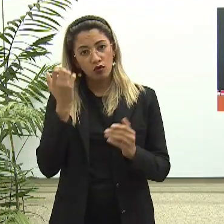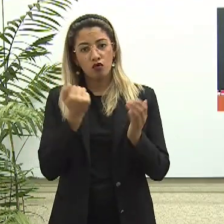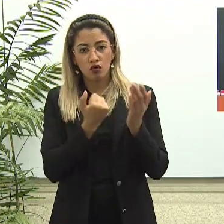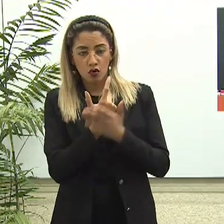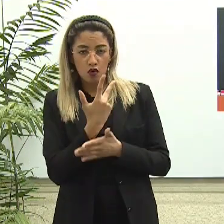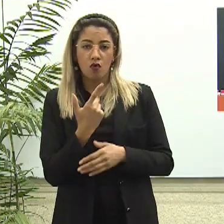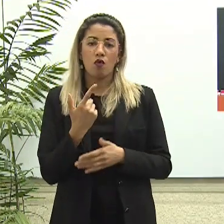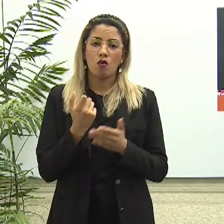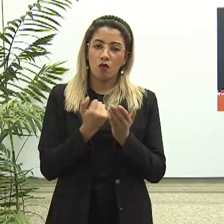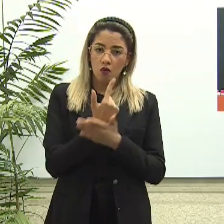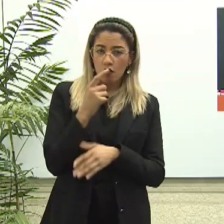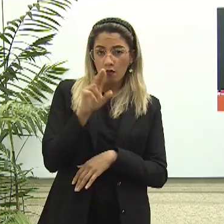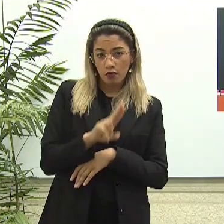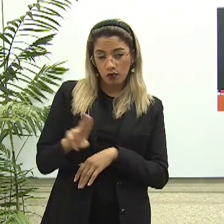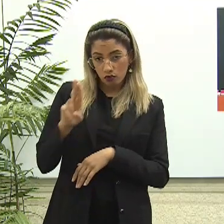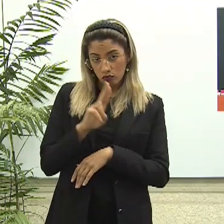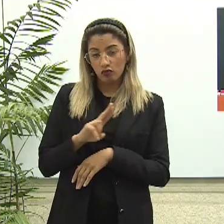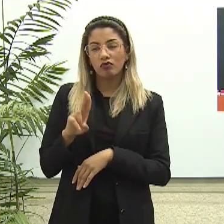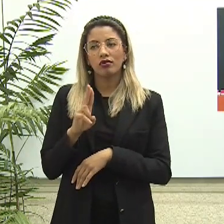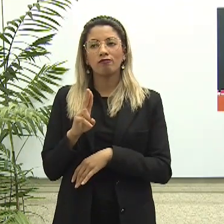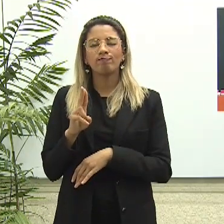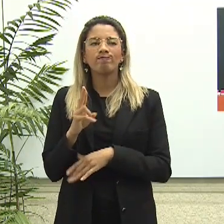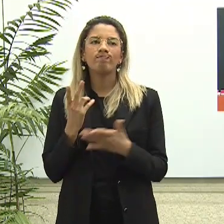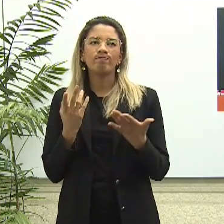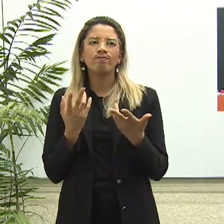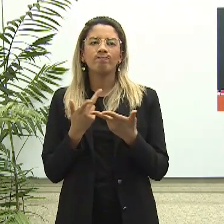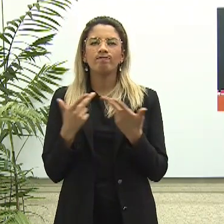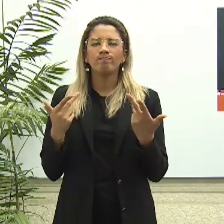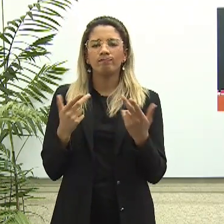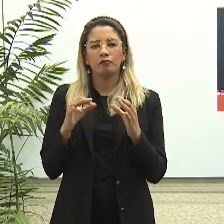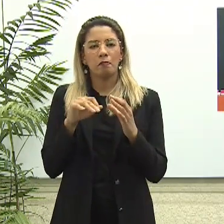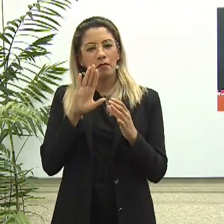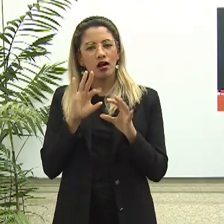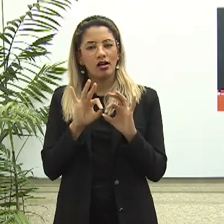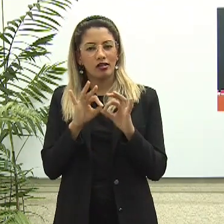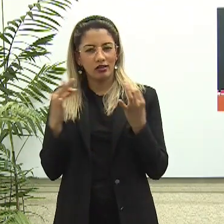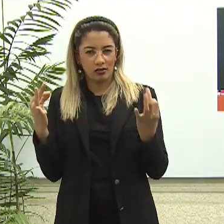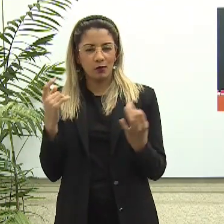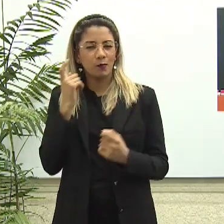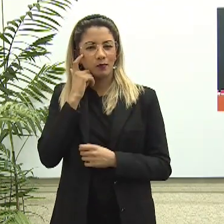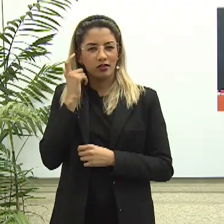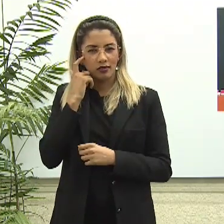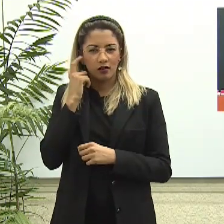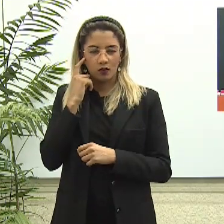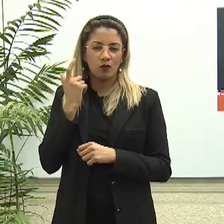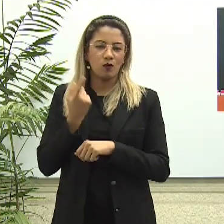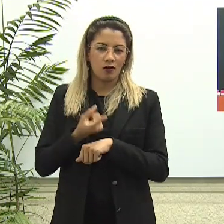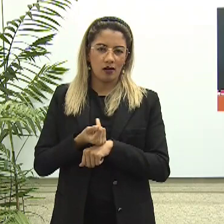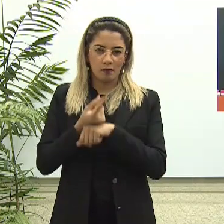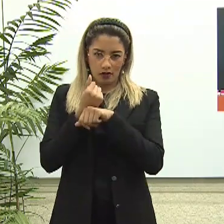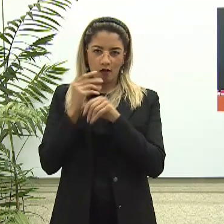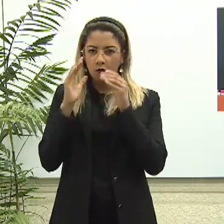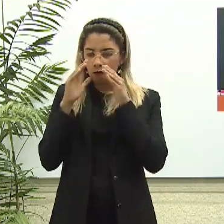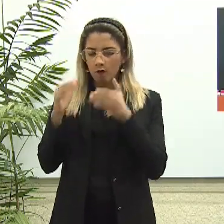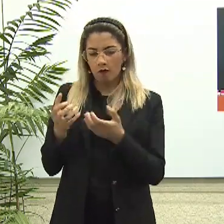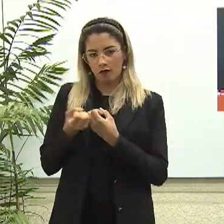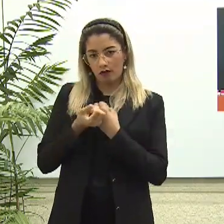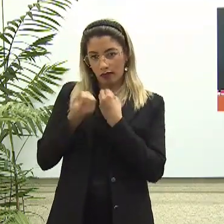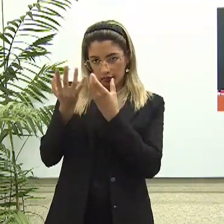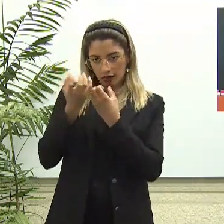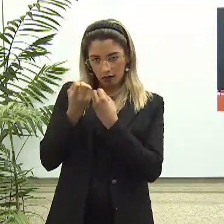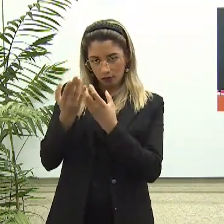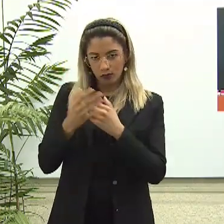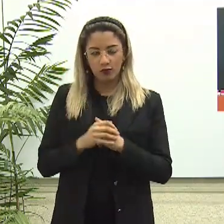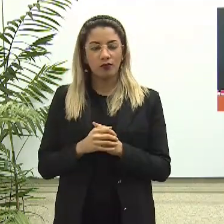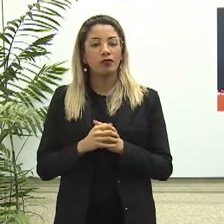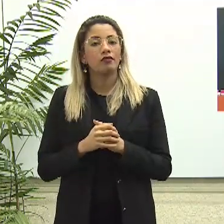produtores de elementos menores na cadeia de valor do Capital baseado em dados é isso que nós